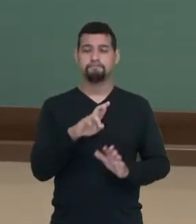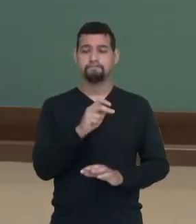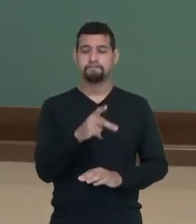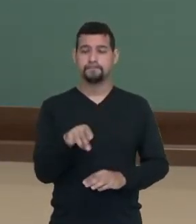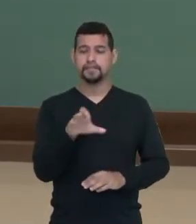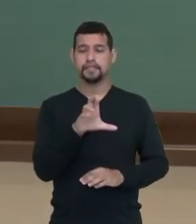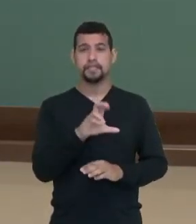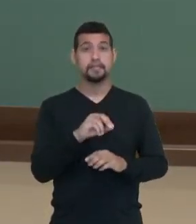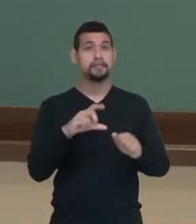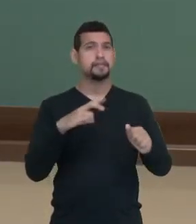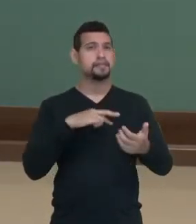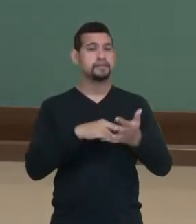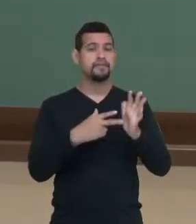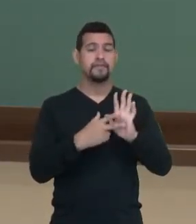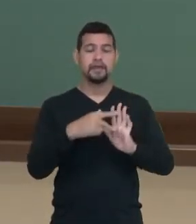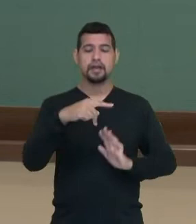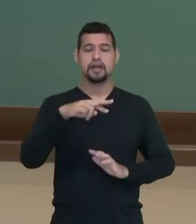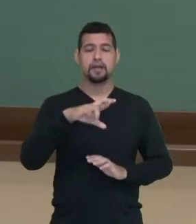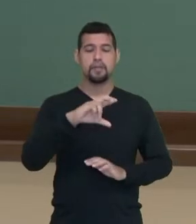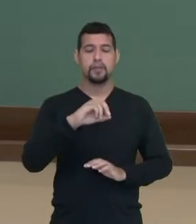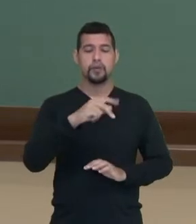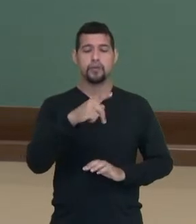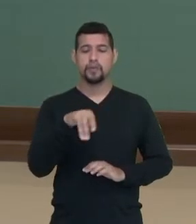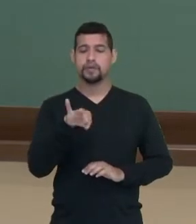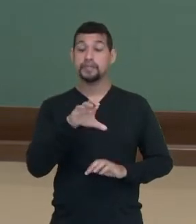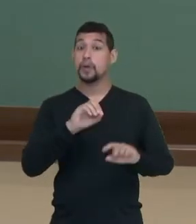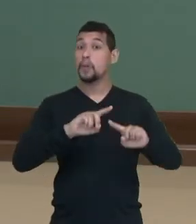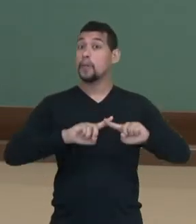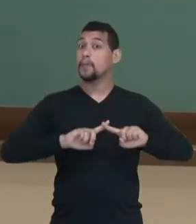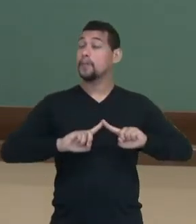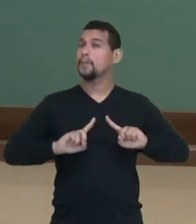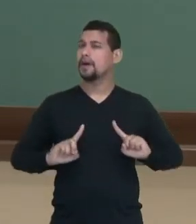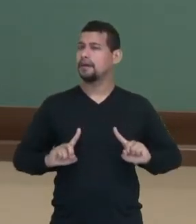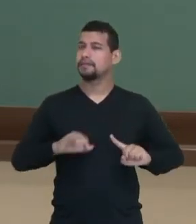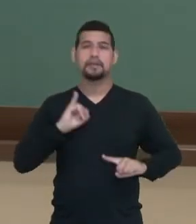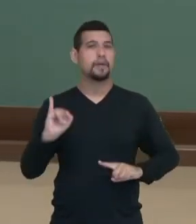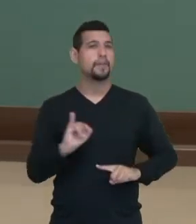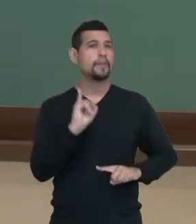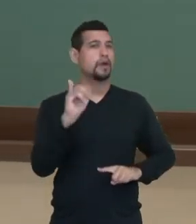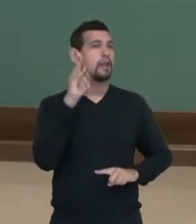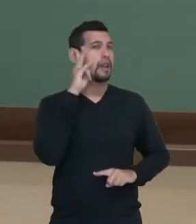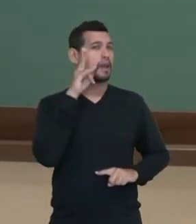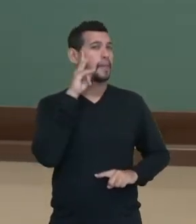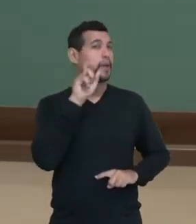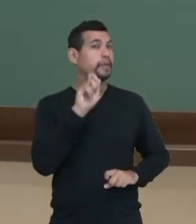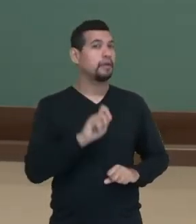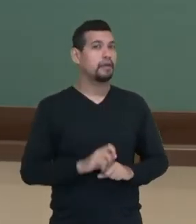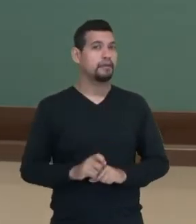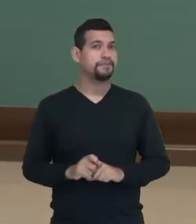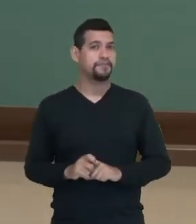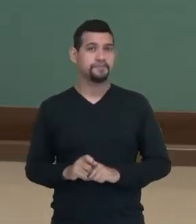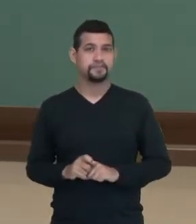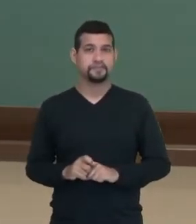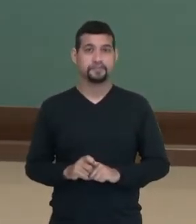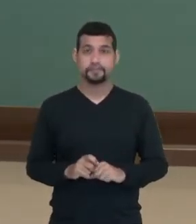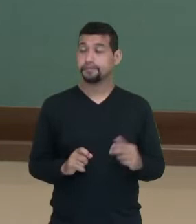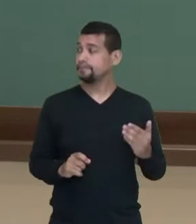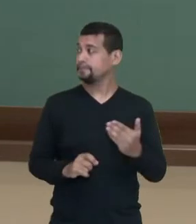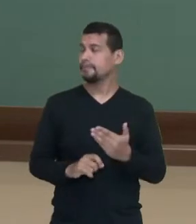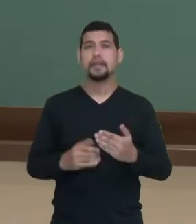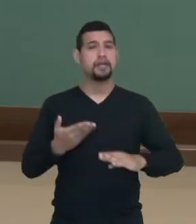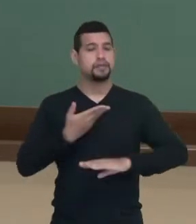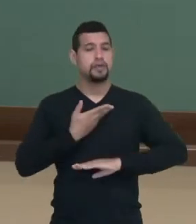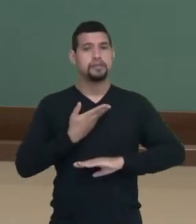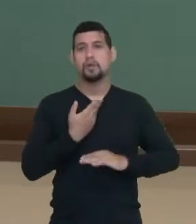razões formam uma proporção. E para isso também é importante lembrarmos, tá? De situações